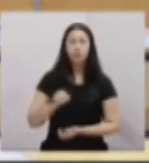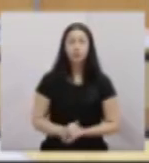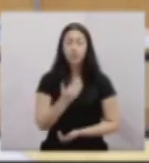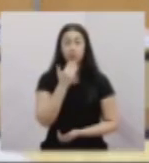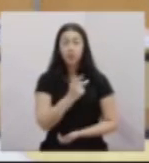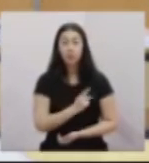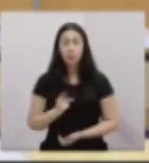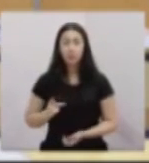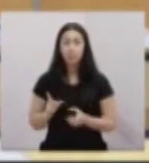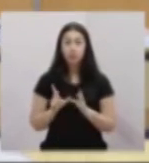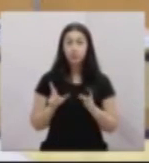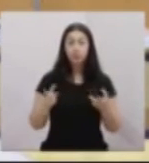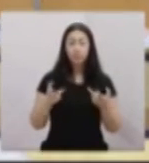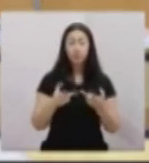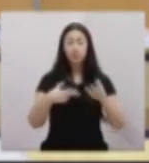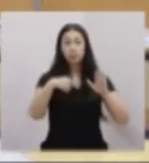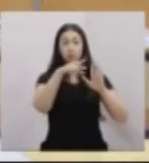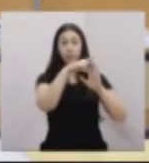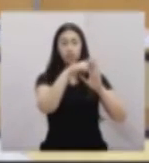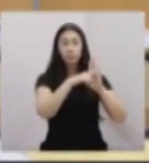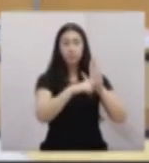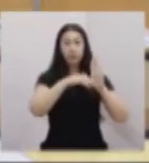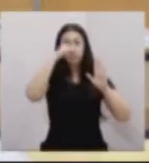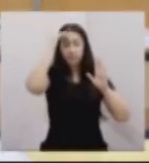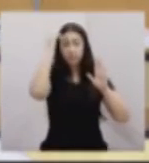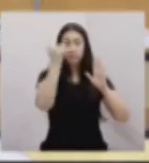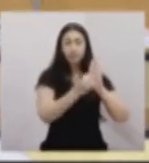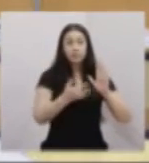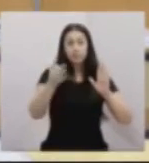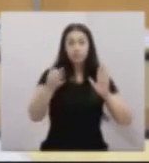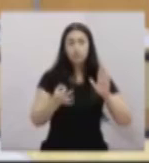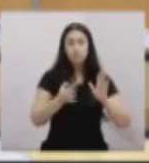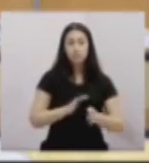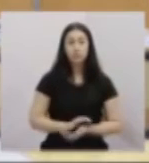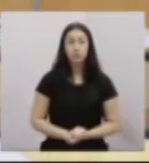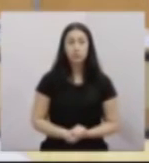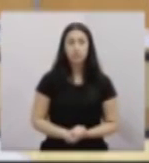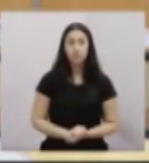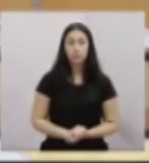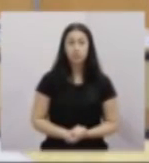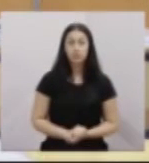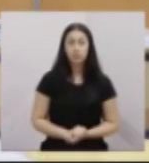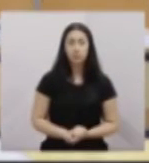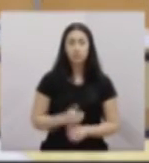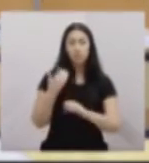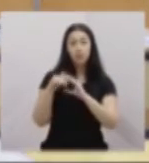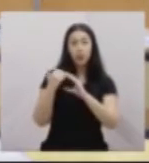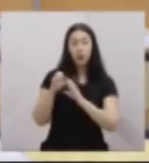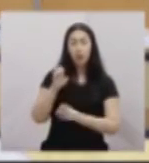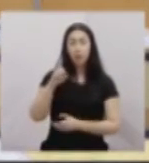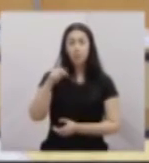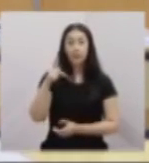desta casa, ouvida e aprovada pelo egrégio plenário, cumpridas as formalidades regimentais, seja oficiada a